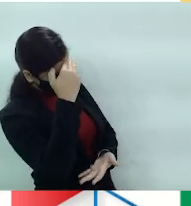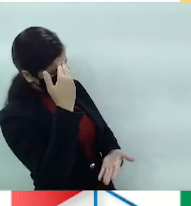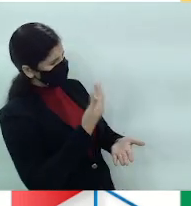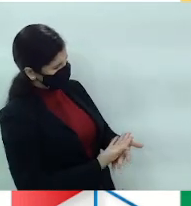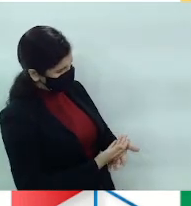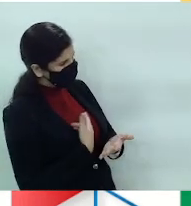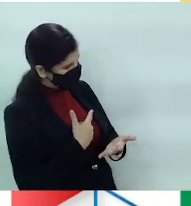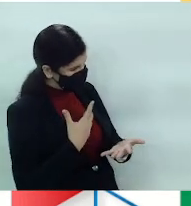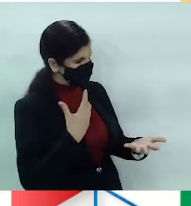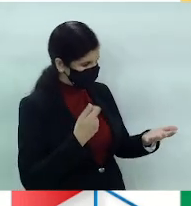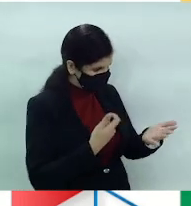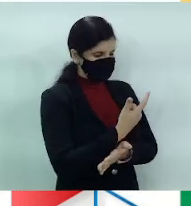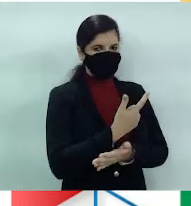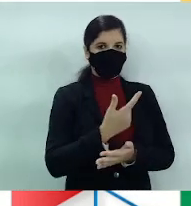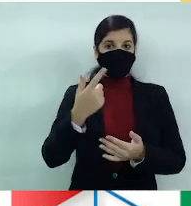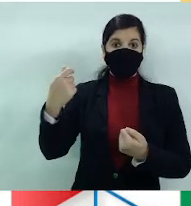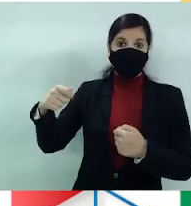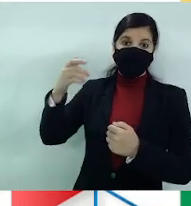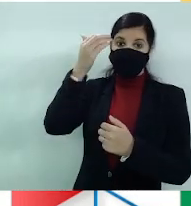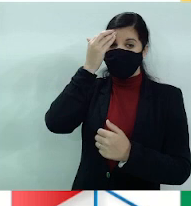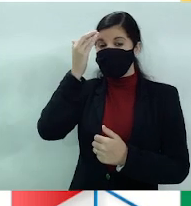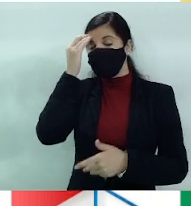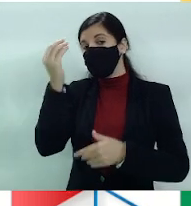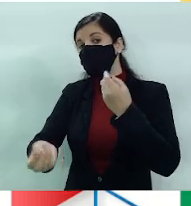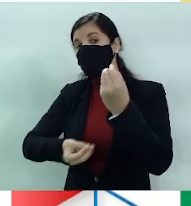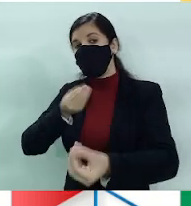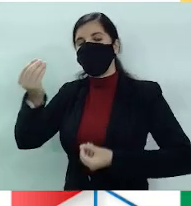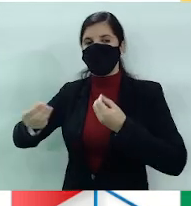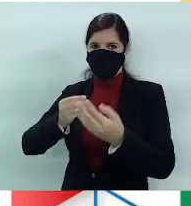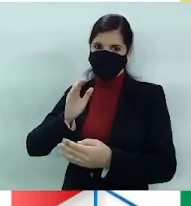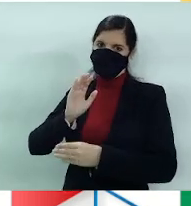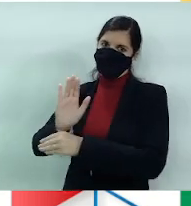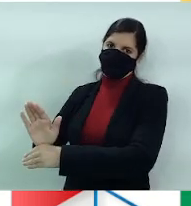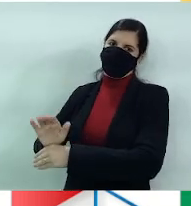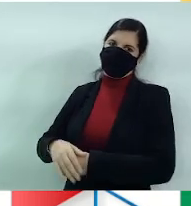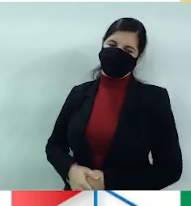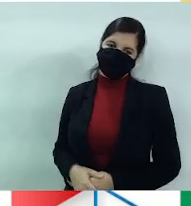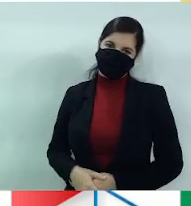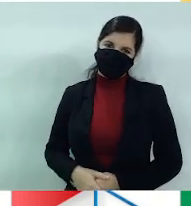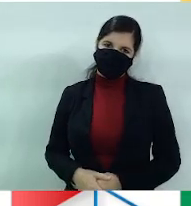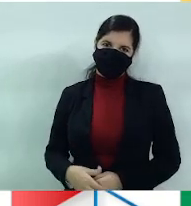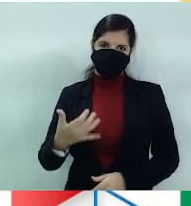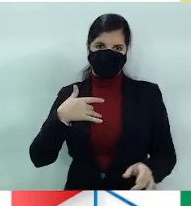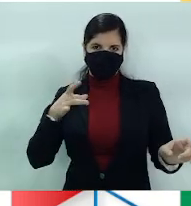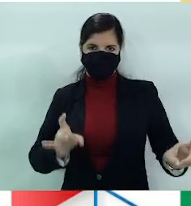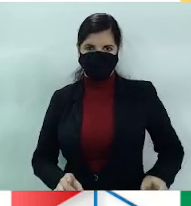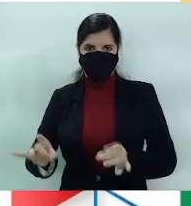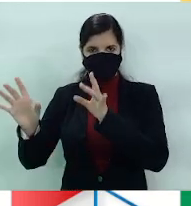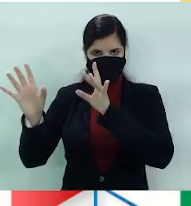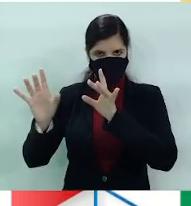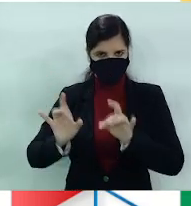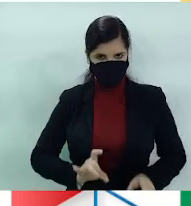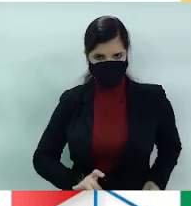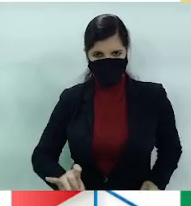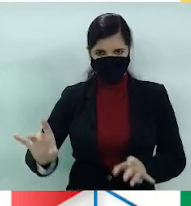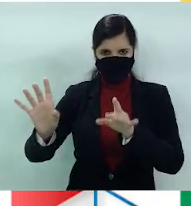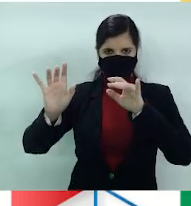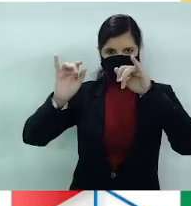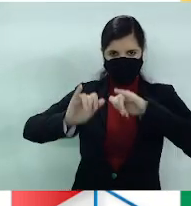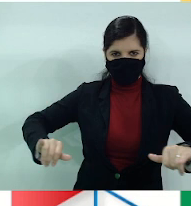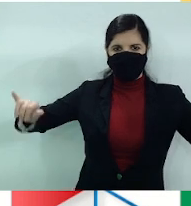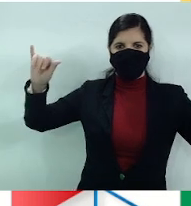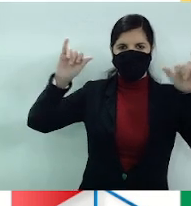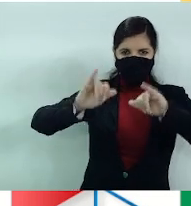se beneficiará dela. Ou seja, eu não posso vender um produto para alguém, eu não posso divulgar